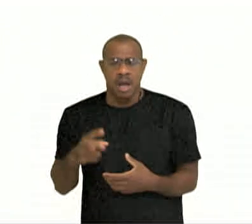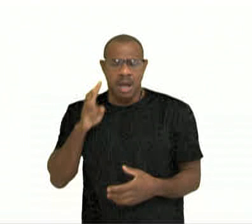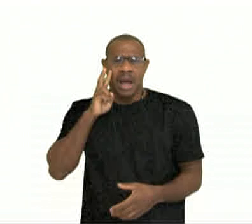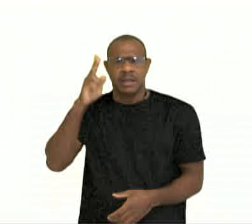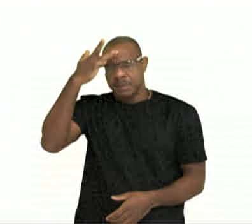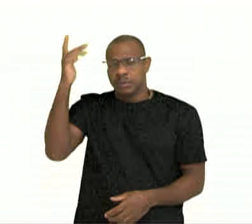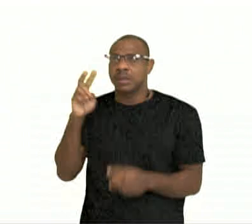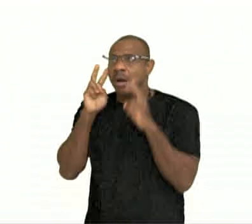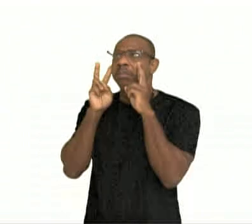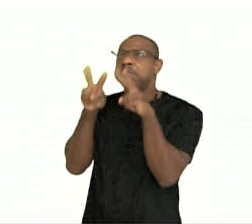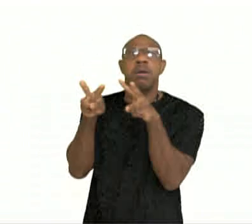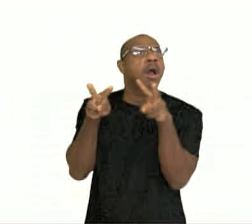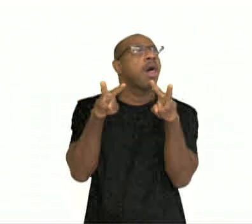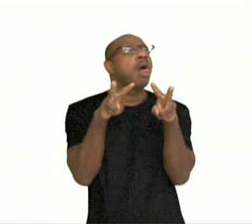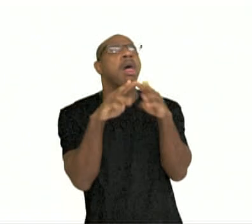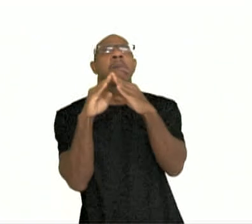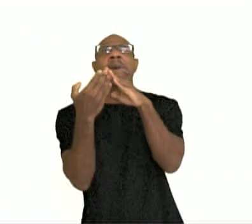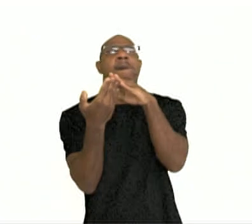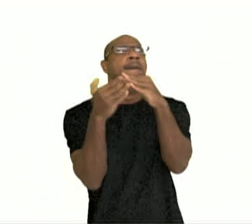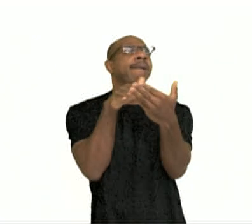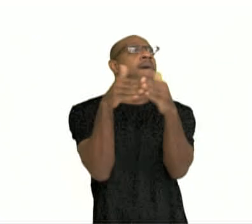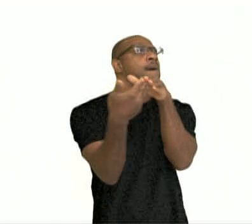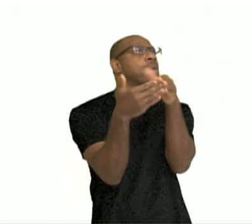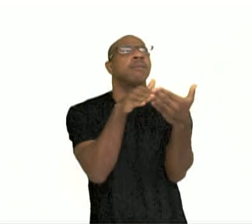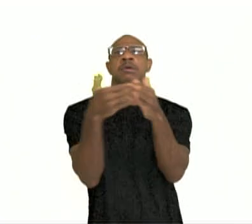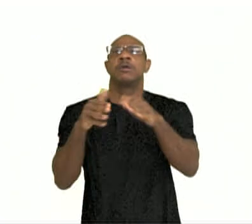e causou estragos em algumas cidades.